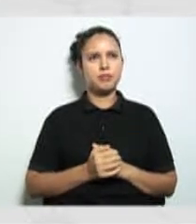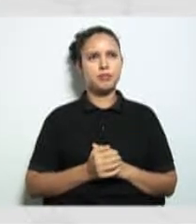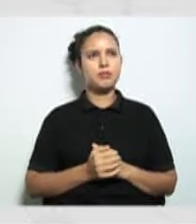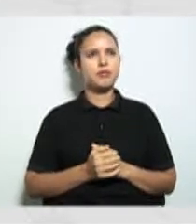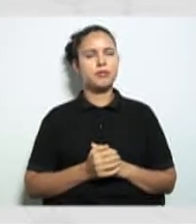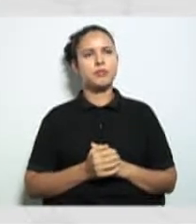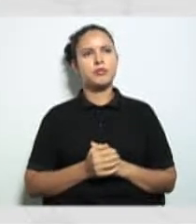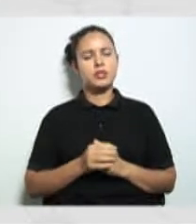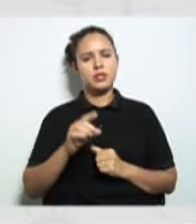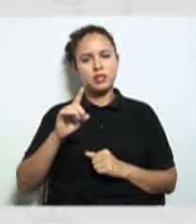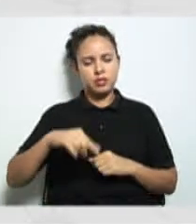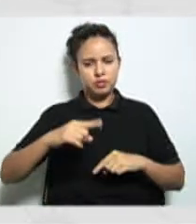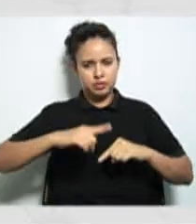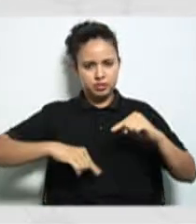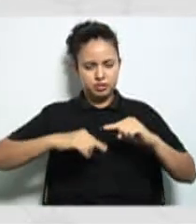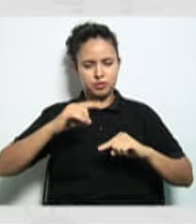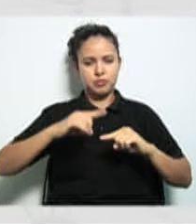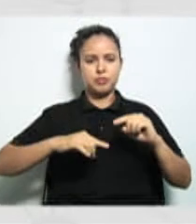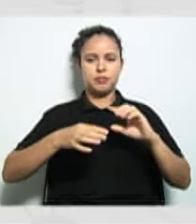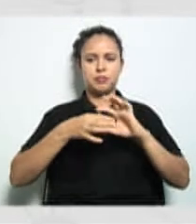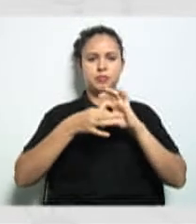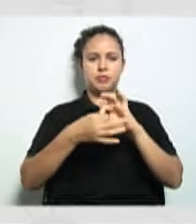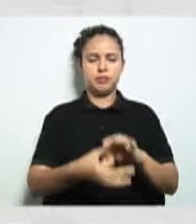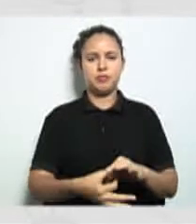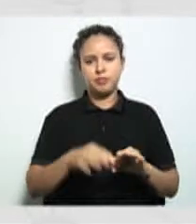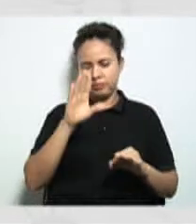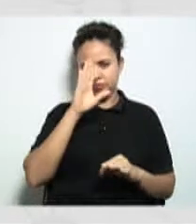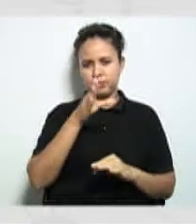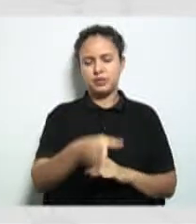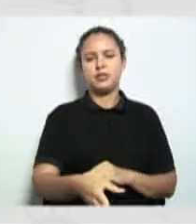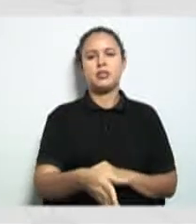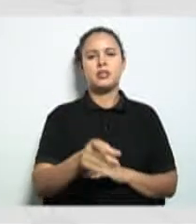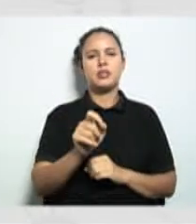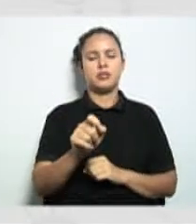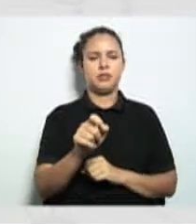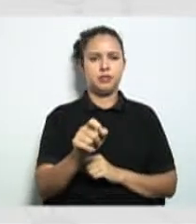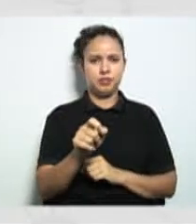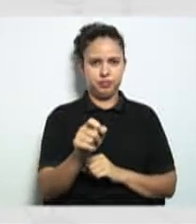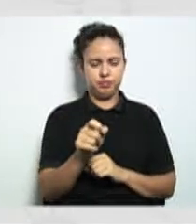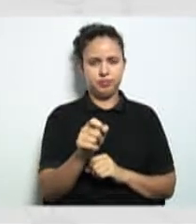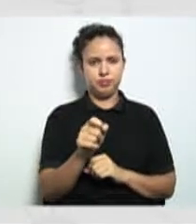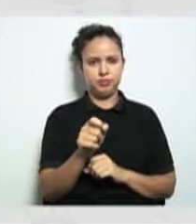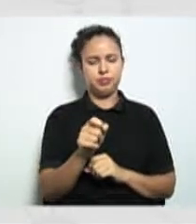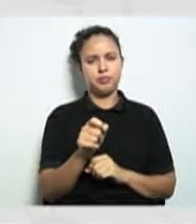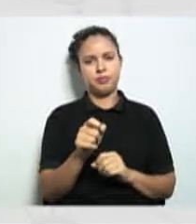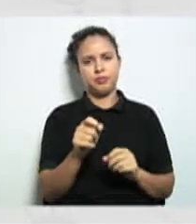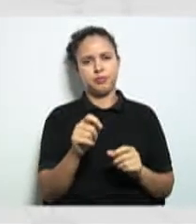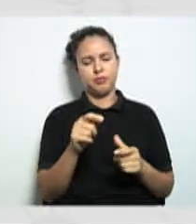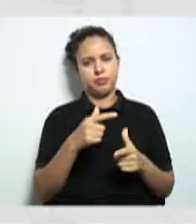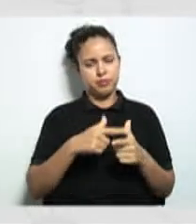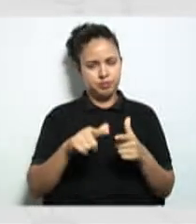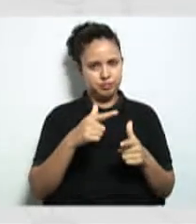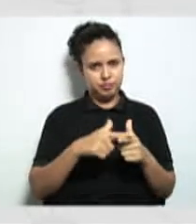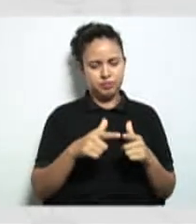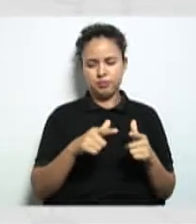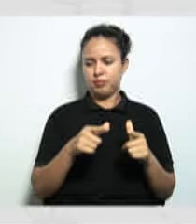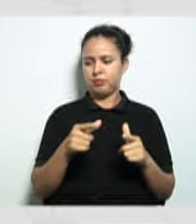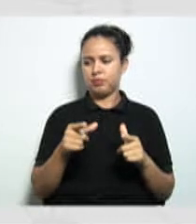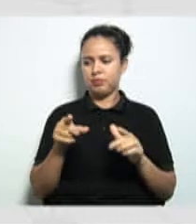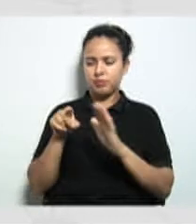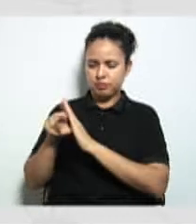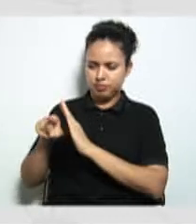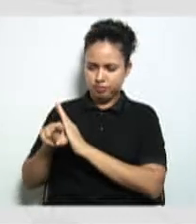esse instrumento tem que ter relação direta com o formulário de pesquisa, né?